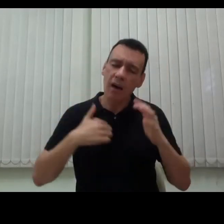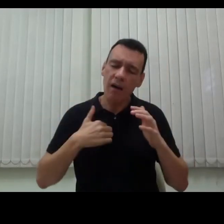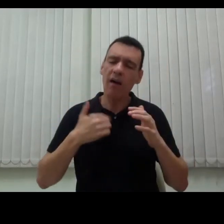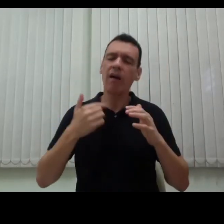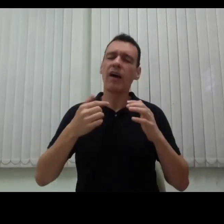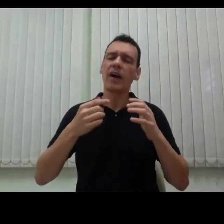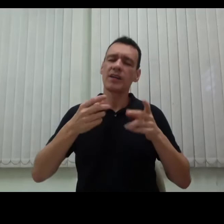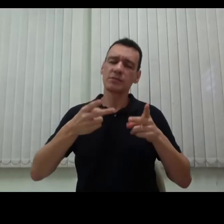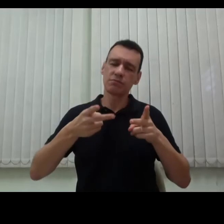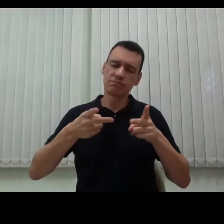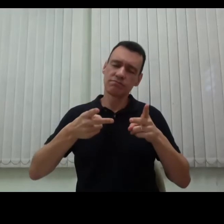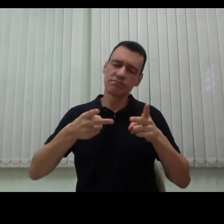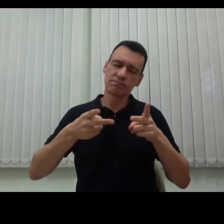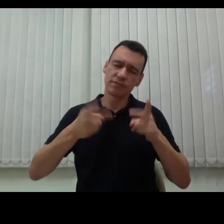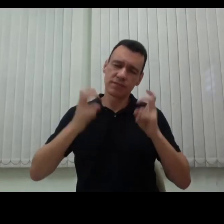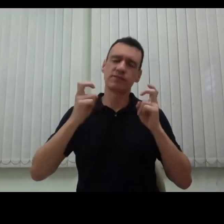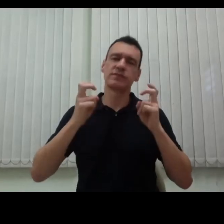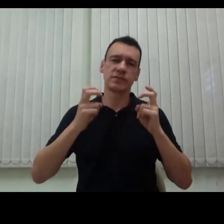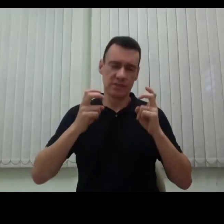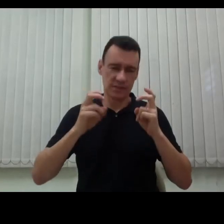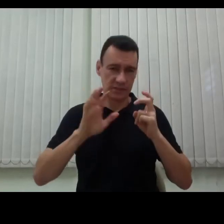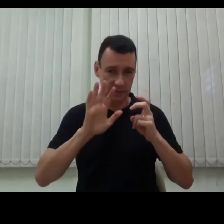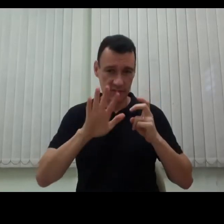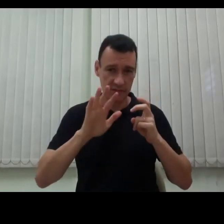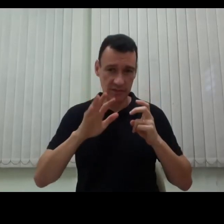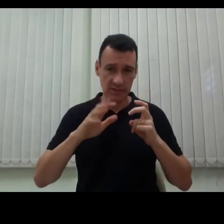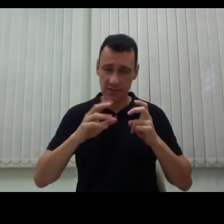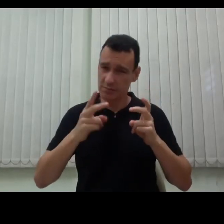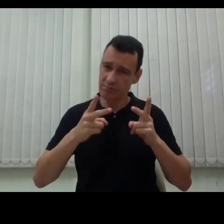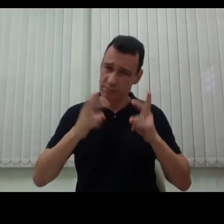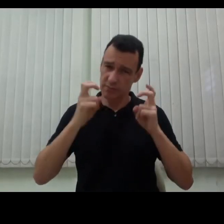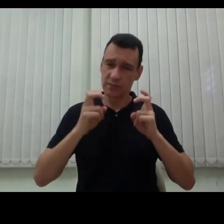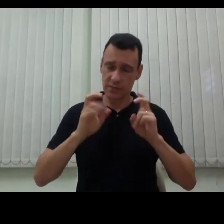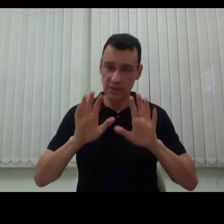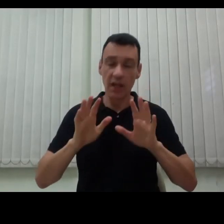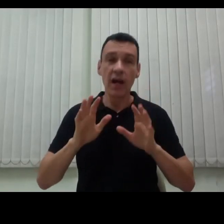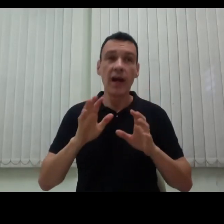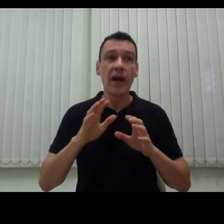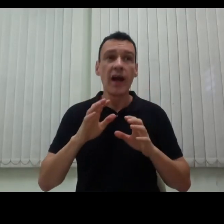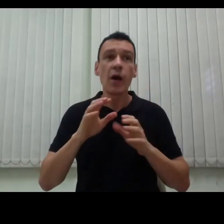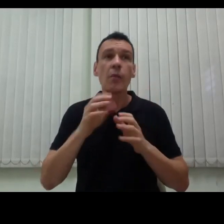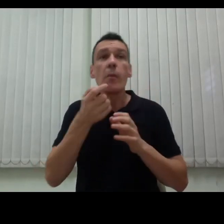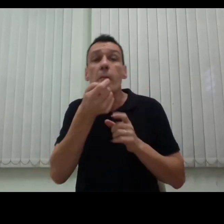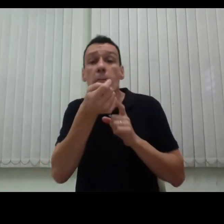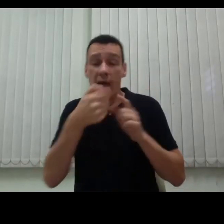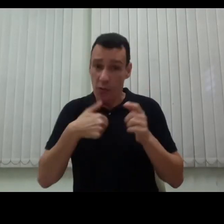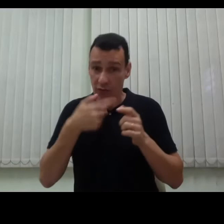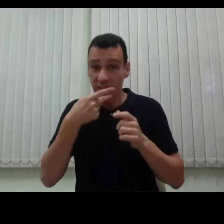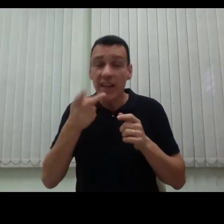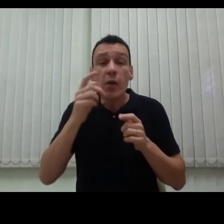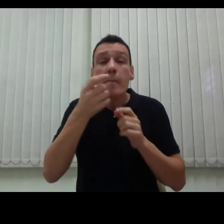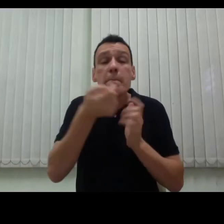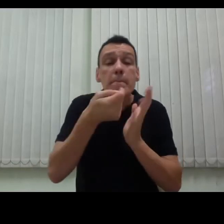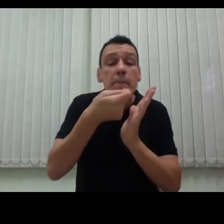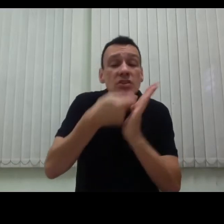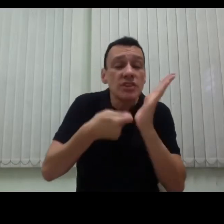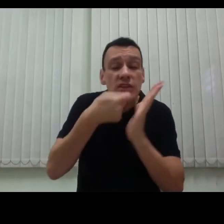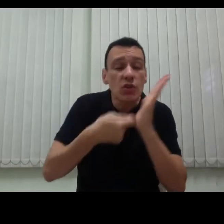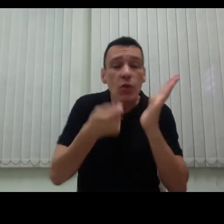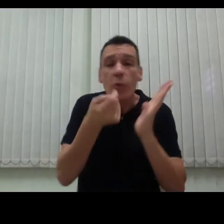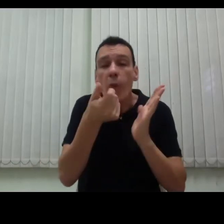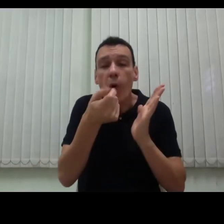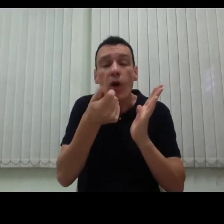escassez para ser generosa, mas praticamente da ausência, né, desses escritores e escritoras negras nos